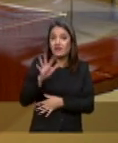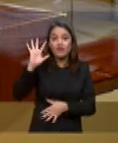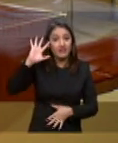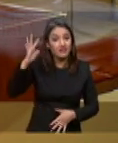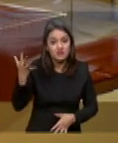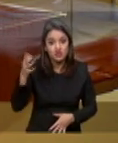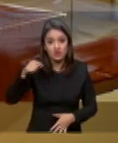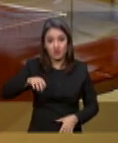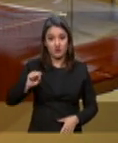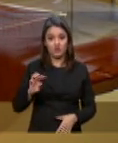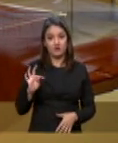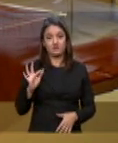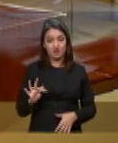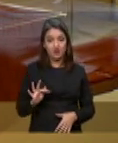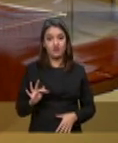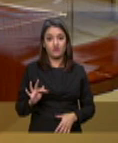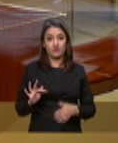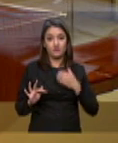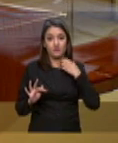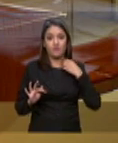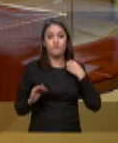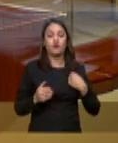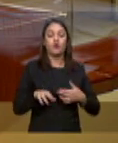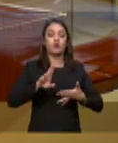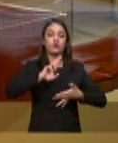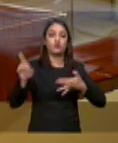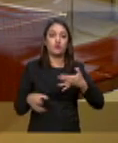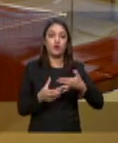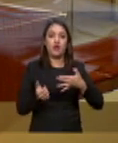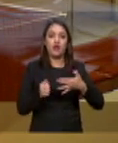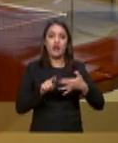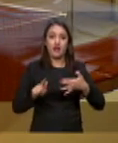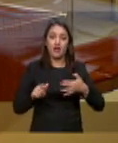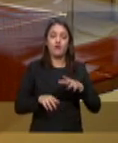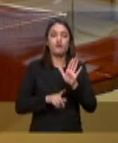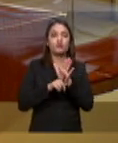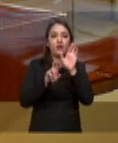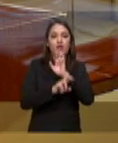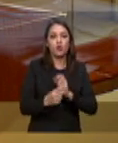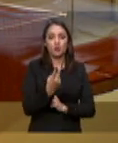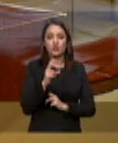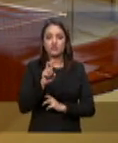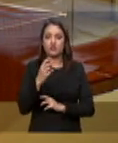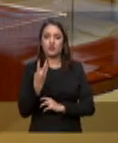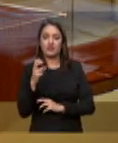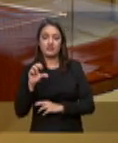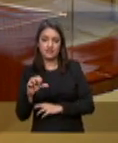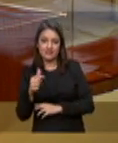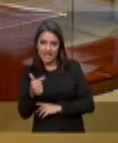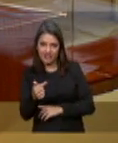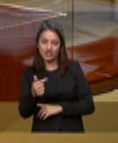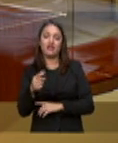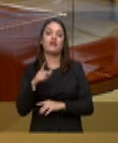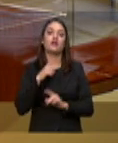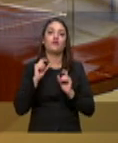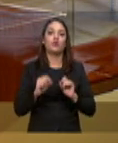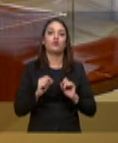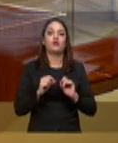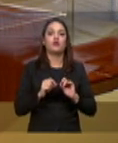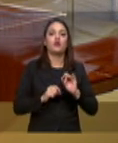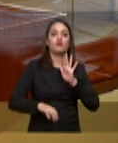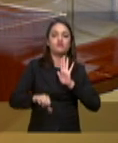por esse Supremo Tribunal Federal no agravo regimental no inquérito 2537, onde ficou assentado que o delito do artigo